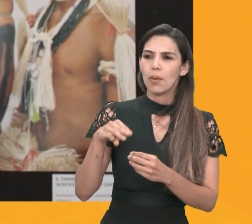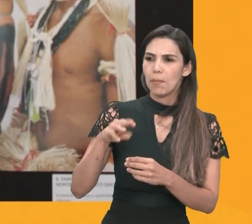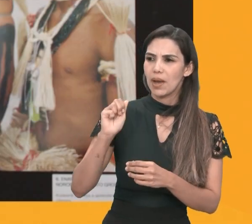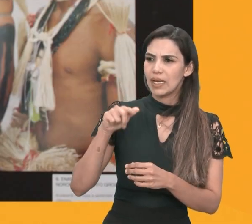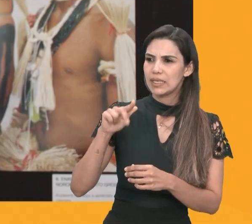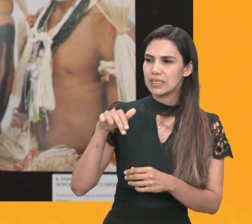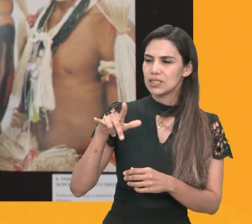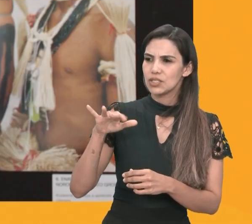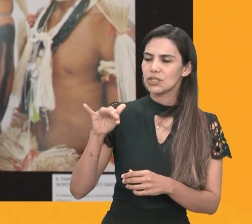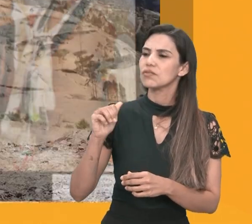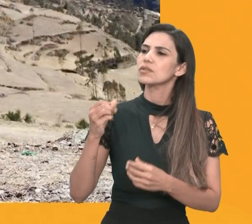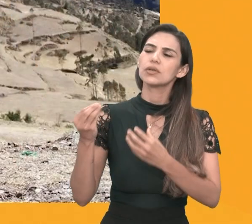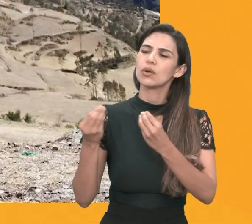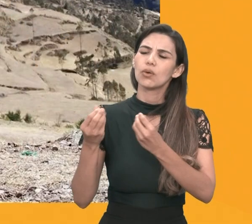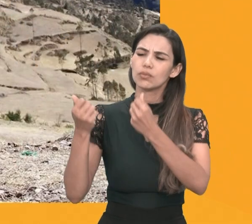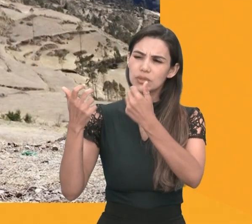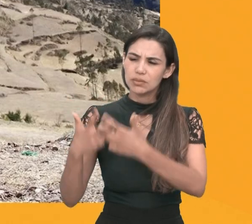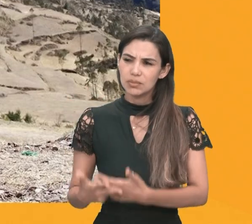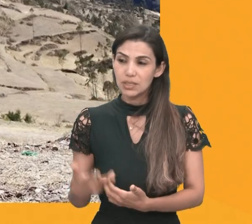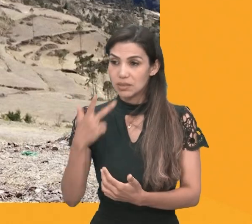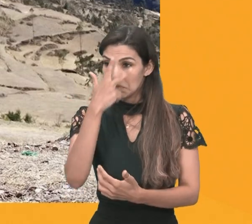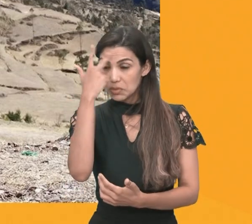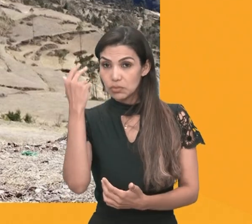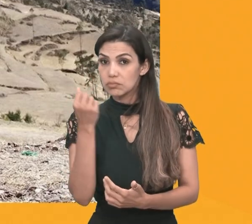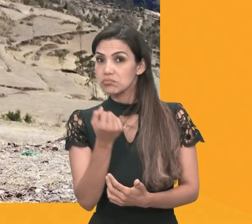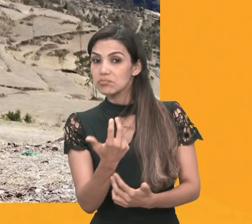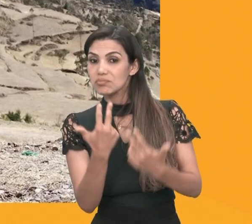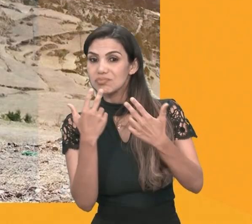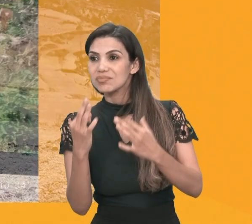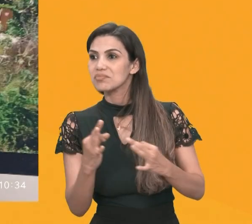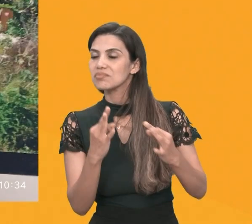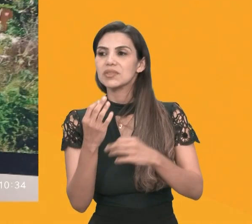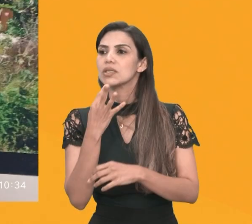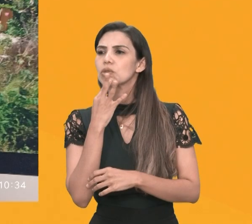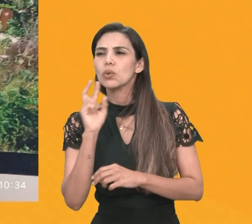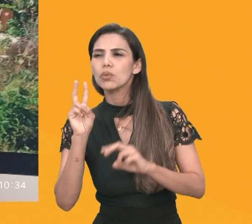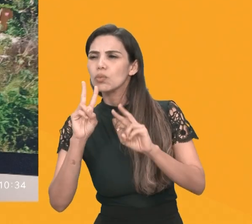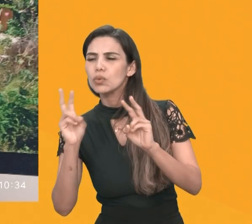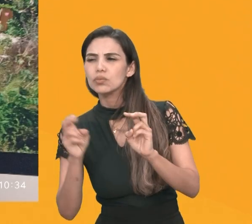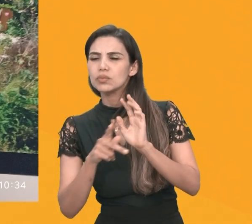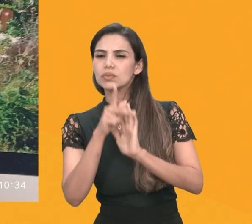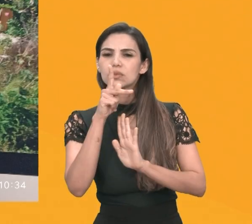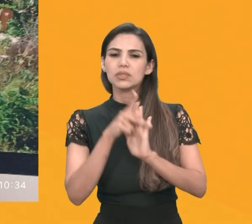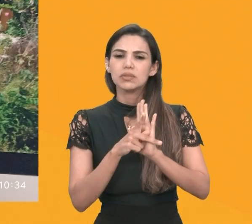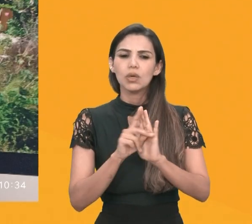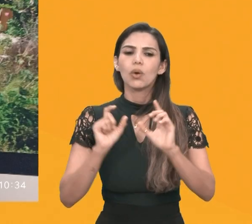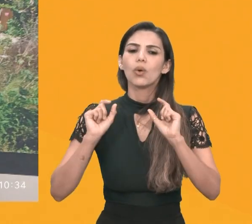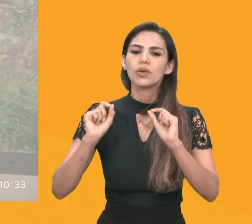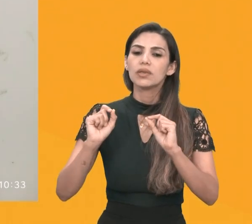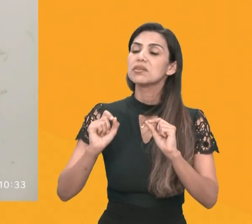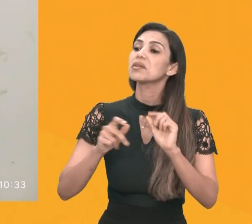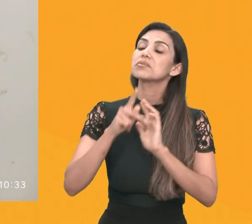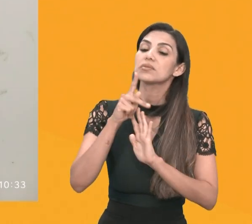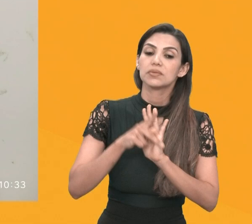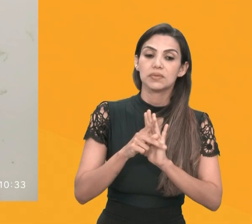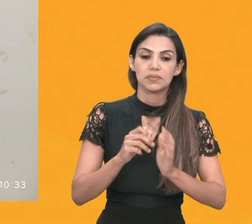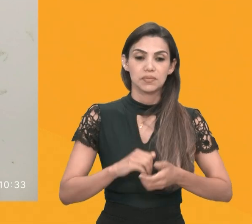Mas explique então para o pessoal que não conhece o projeto, o que é a Magnífica Mundi?